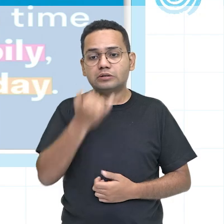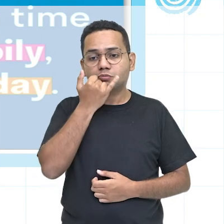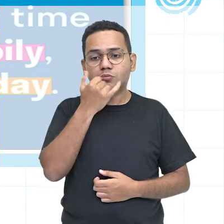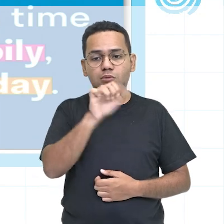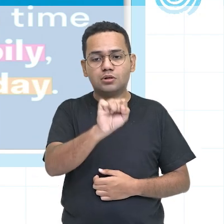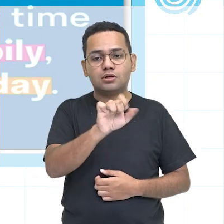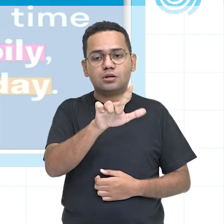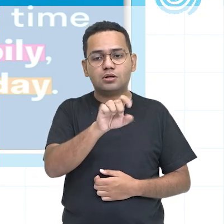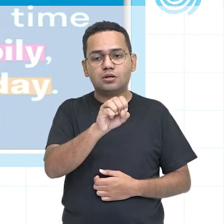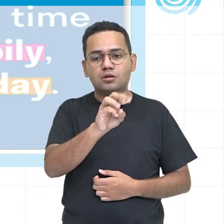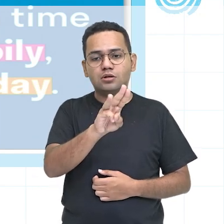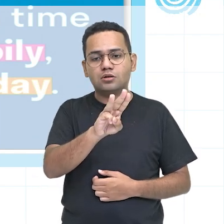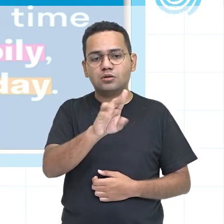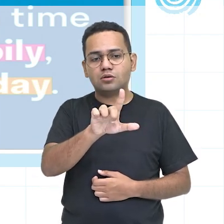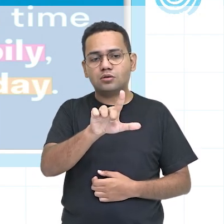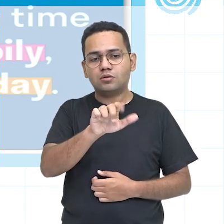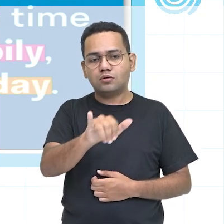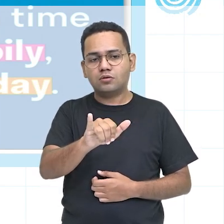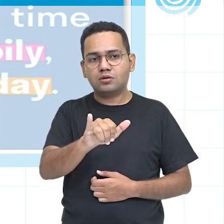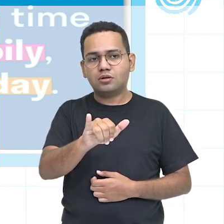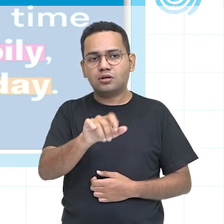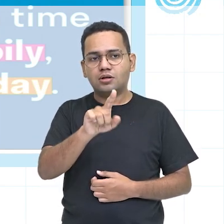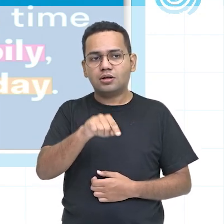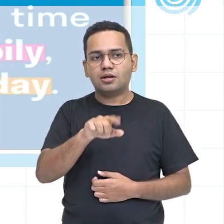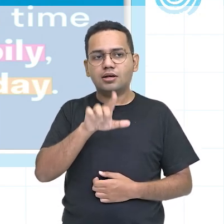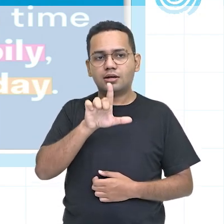ele significa lentamente, tá?